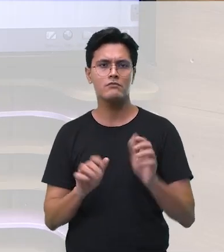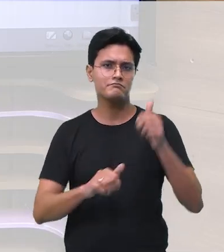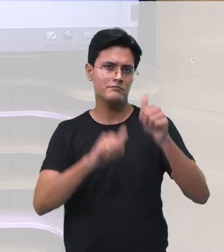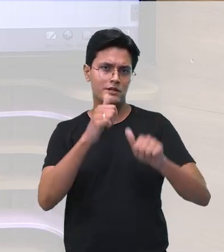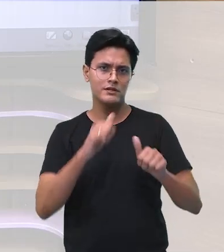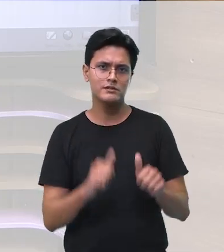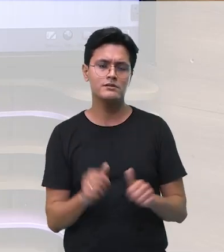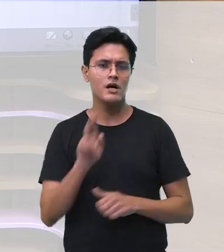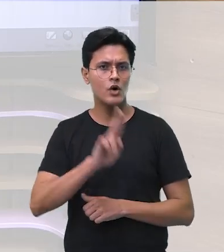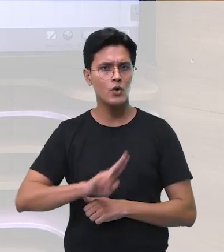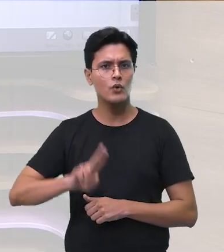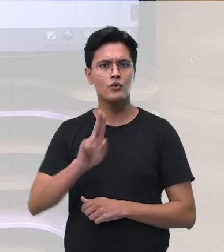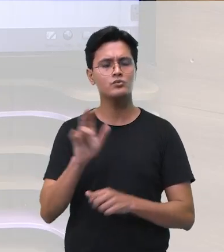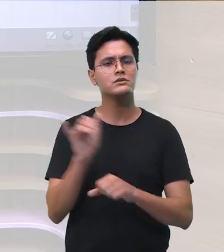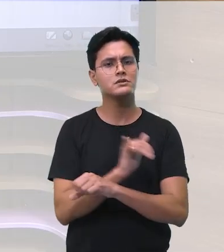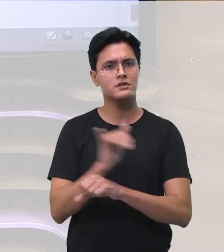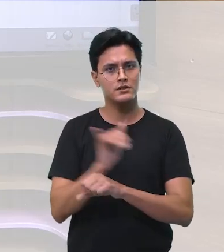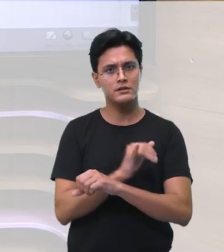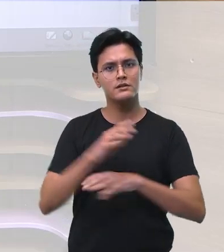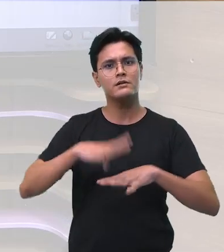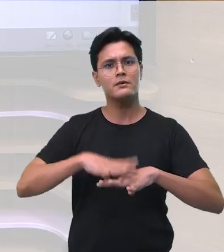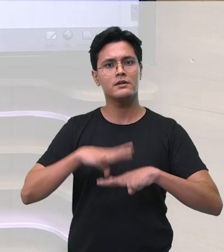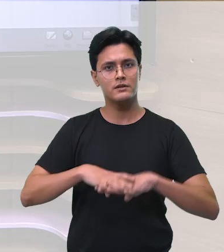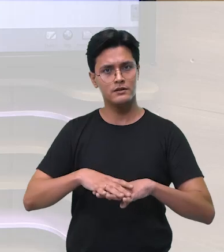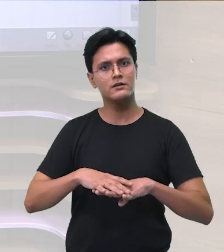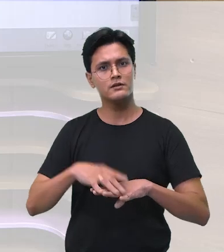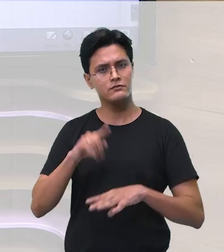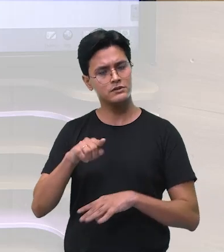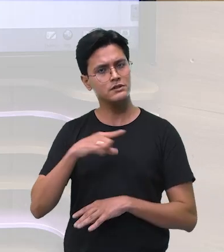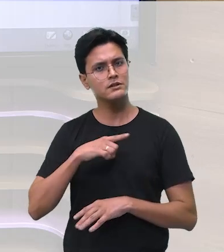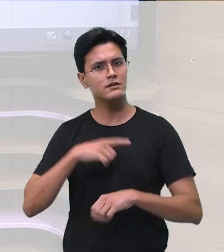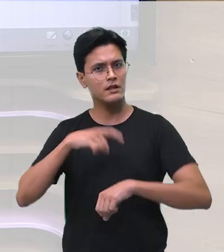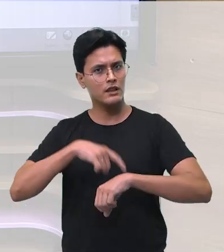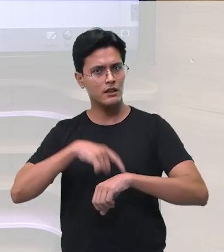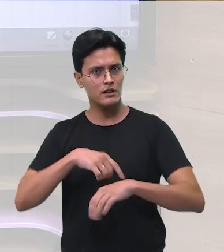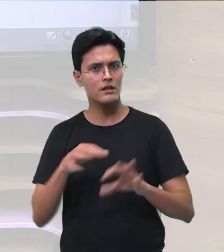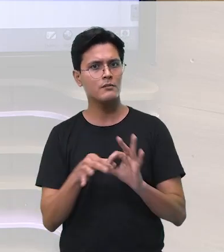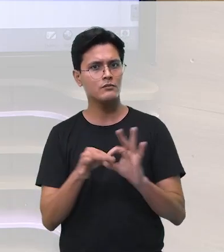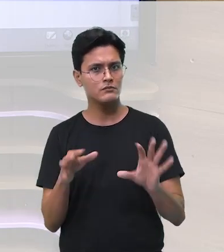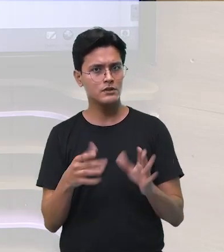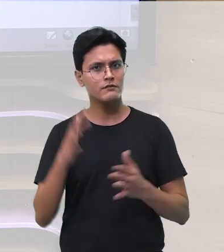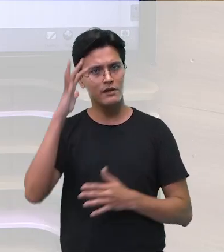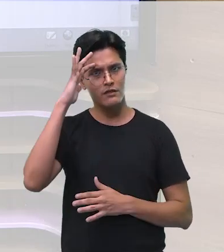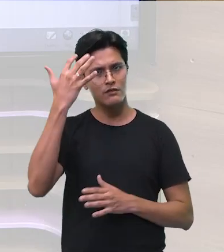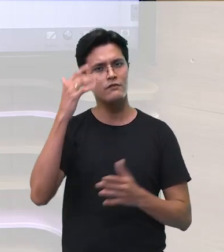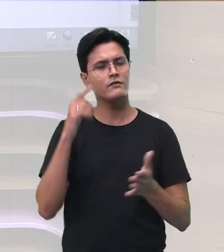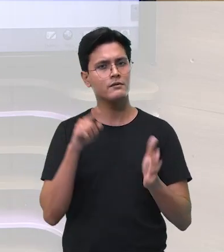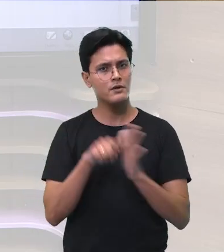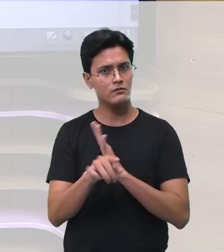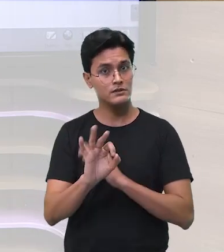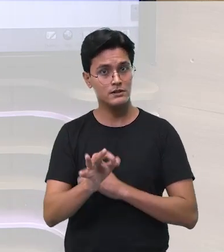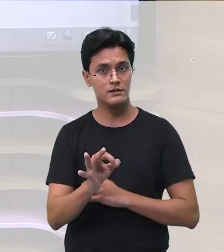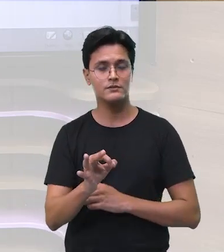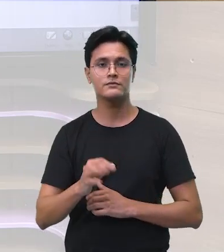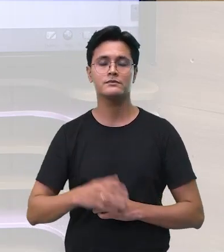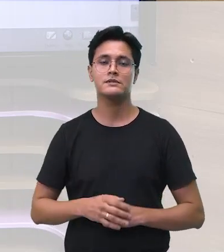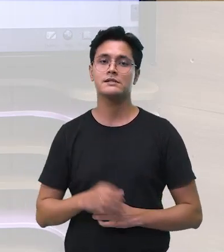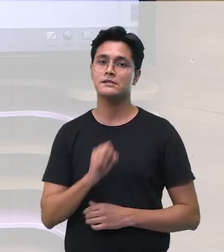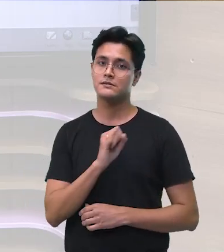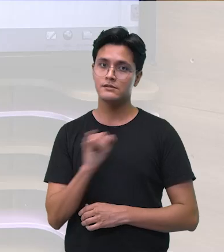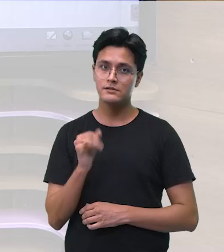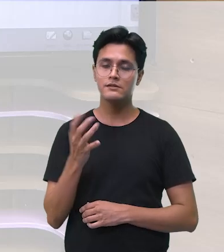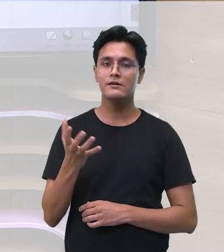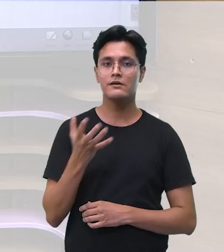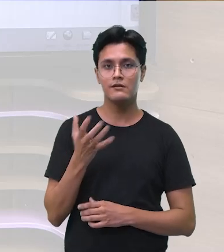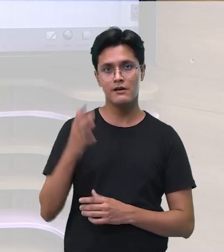as dicas, use os artifícios matemáticos para que você possa ganhar tempo na resolução de uma questão, tá certo? Claro, se você